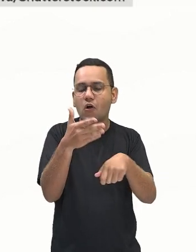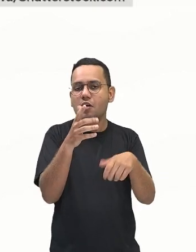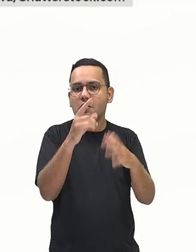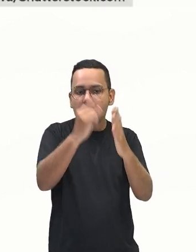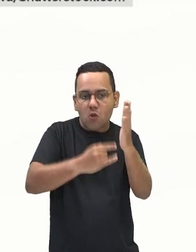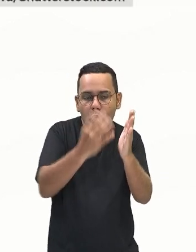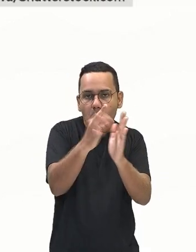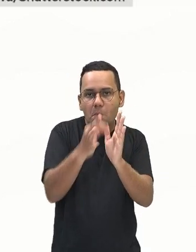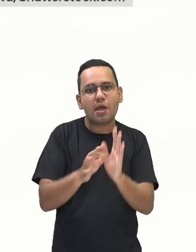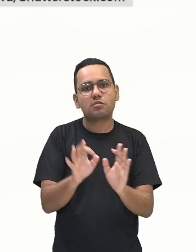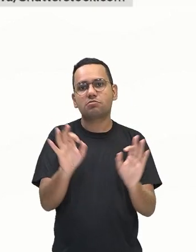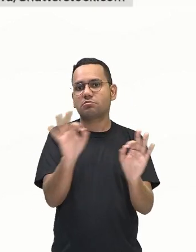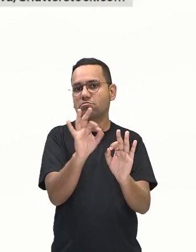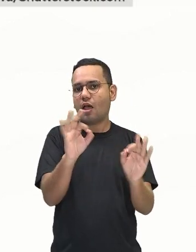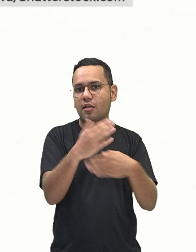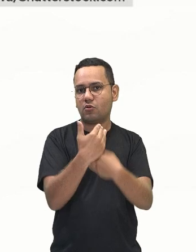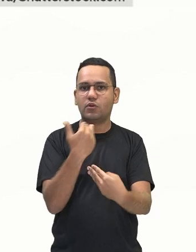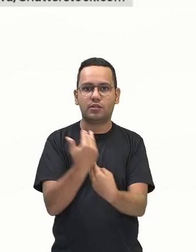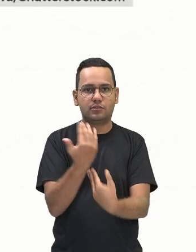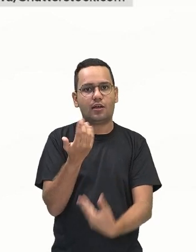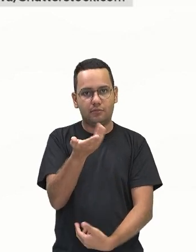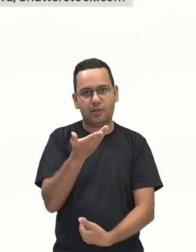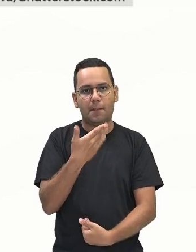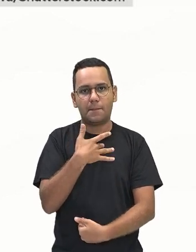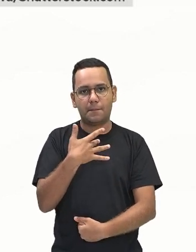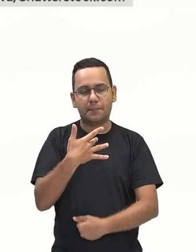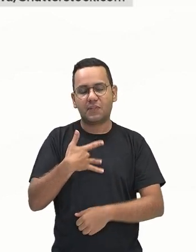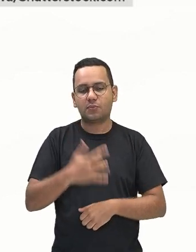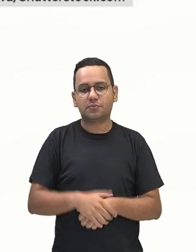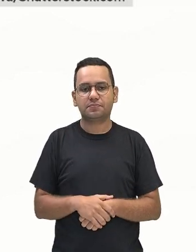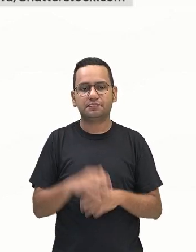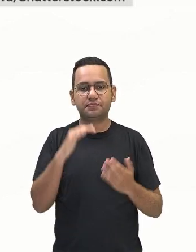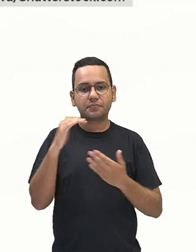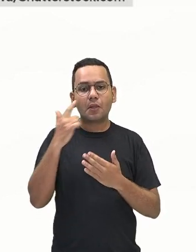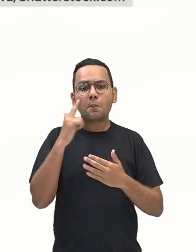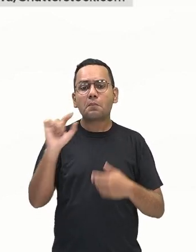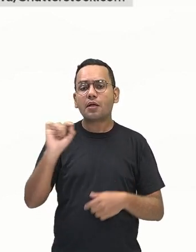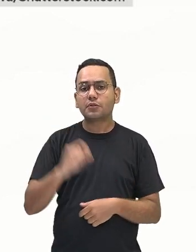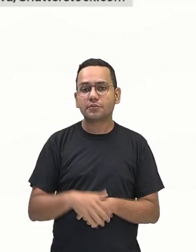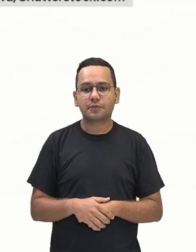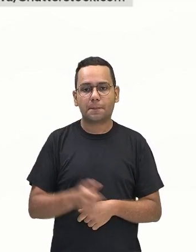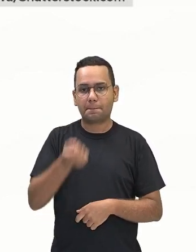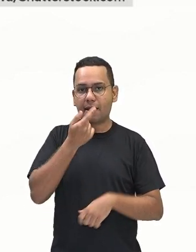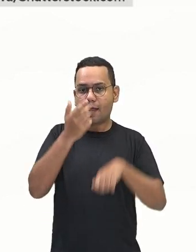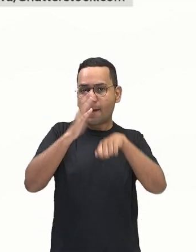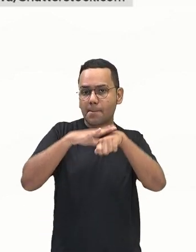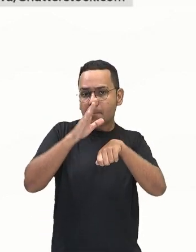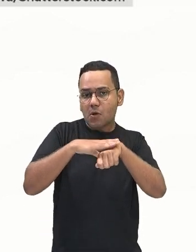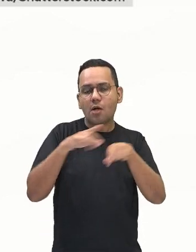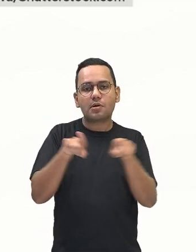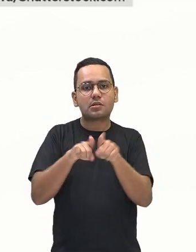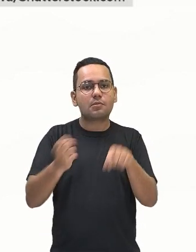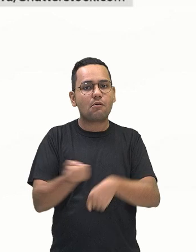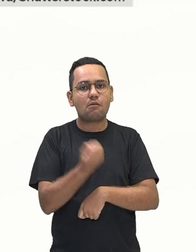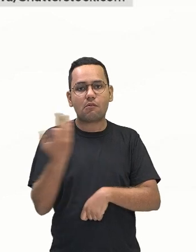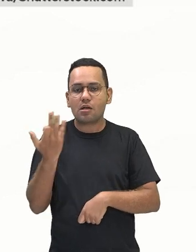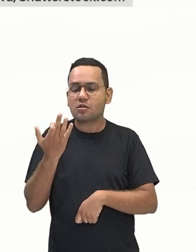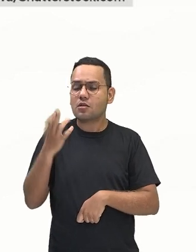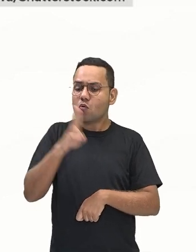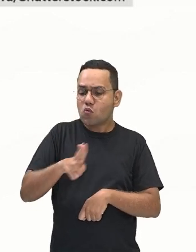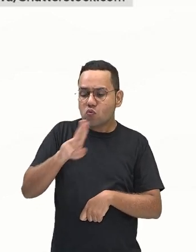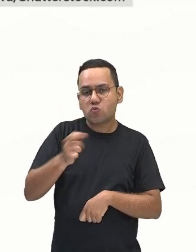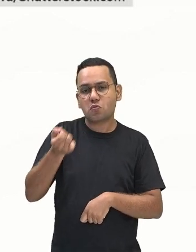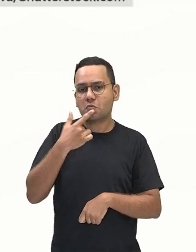E aí, essa automedicação e o uso excessivo de medicamentos, eles podem ter graves